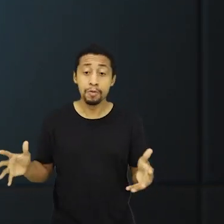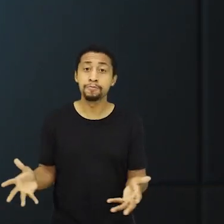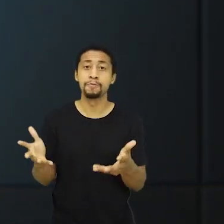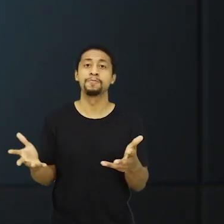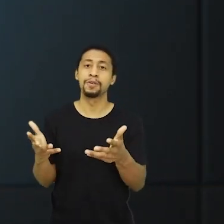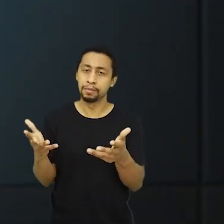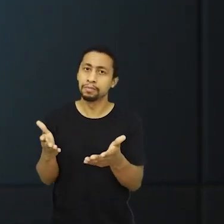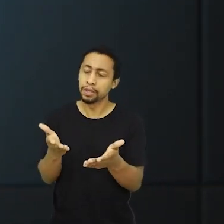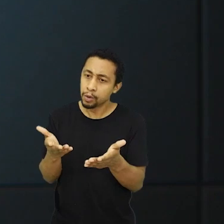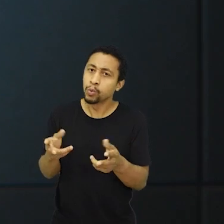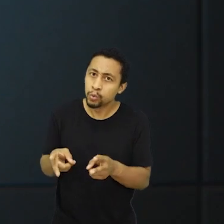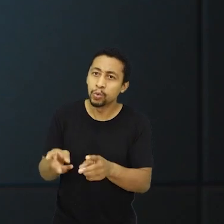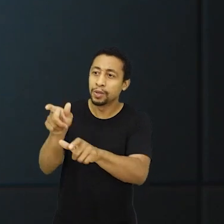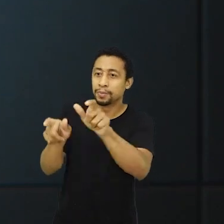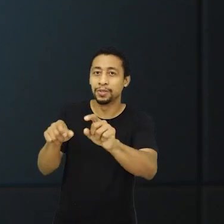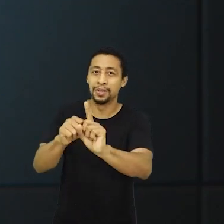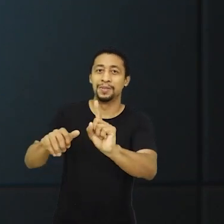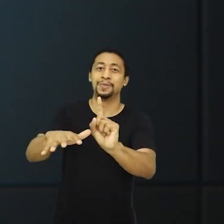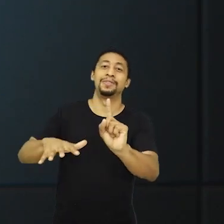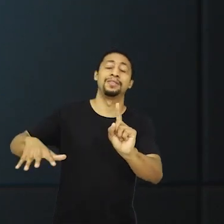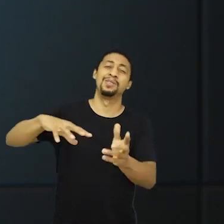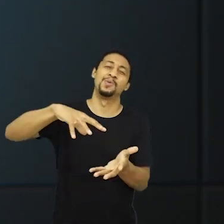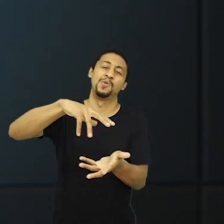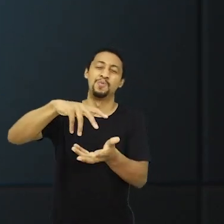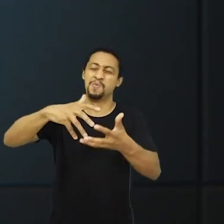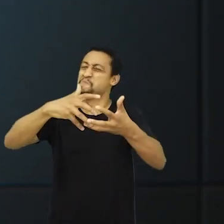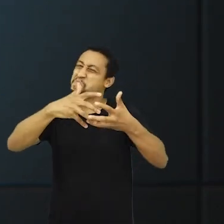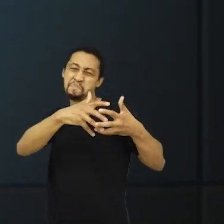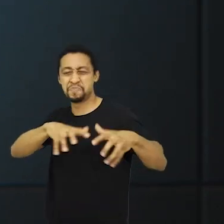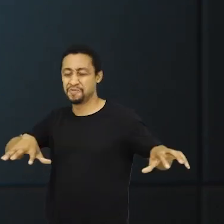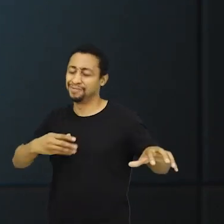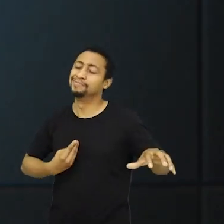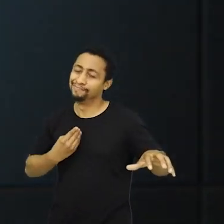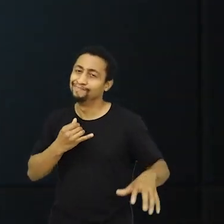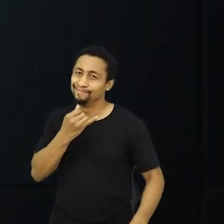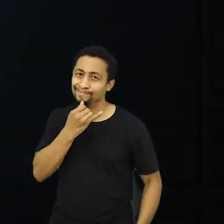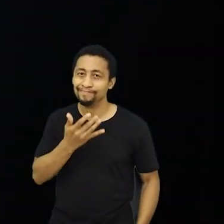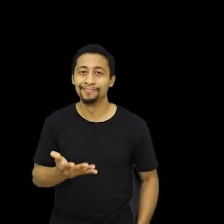bem tratado pelas pessoas na sociedade nesse mundo tão polarizado que a gente vive hoje.